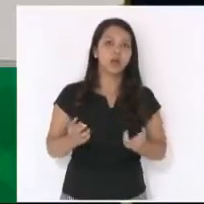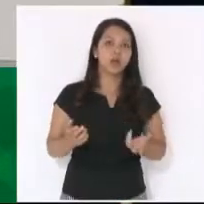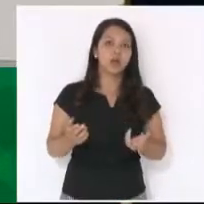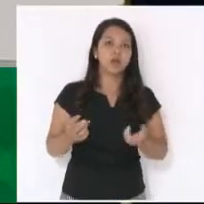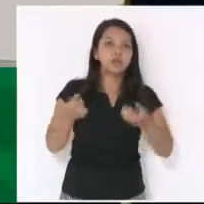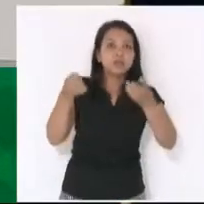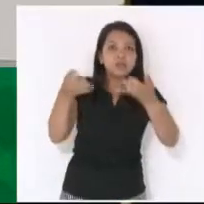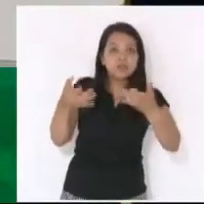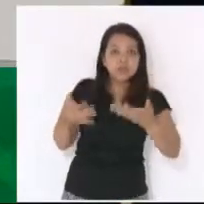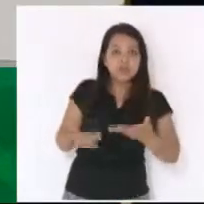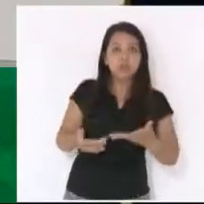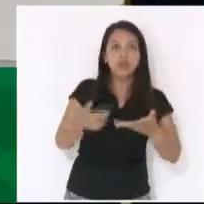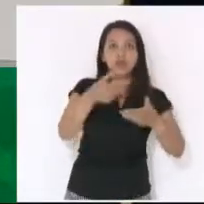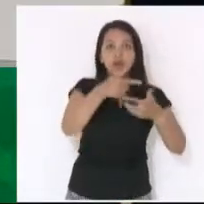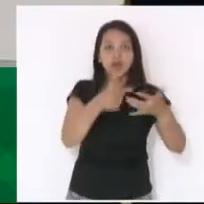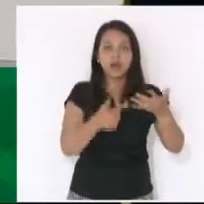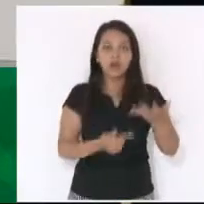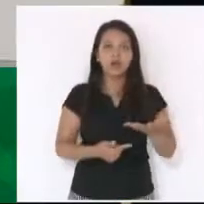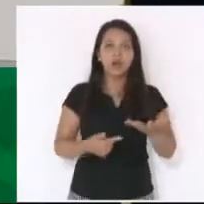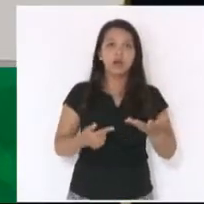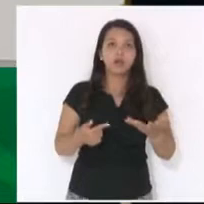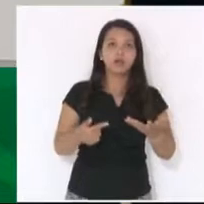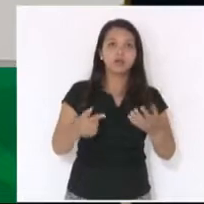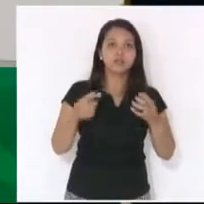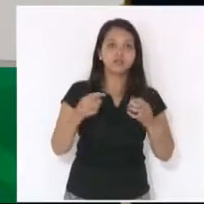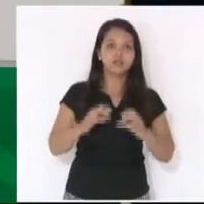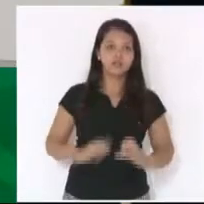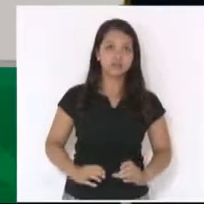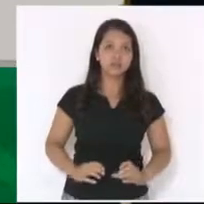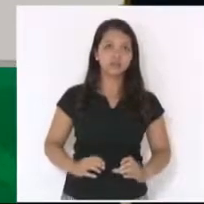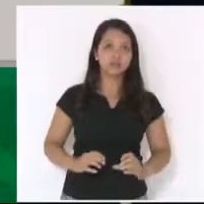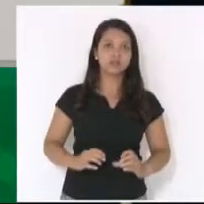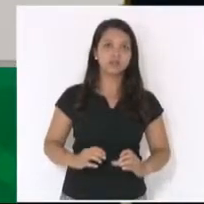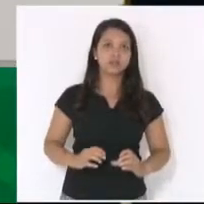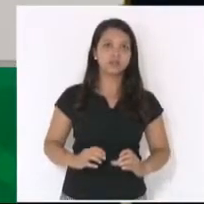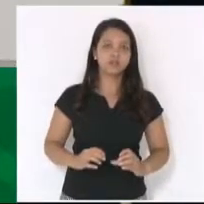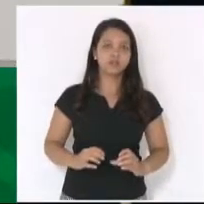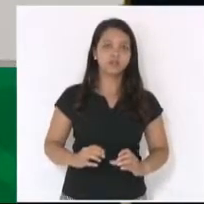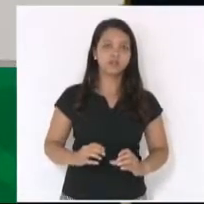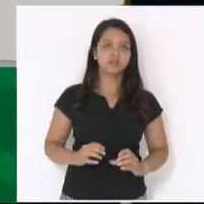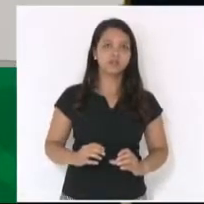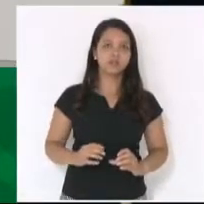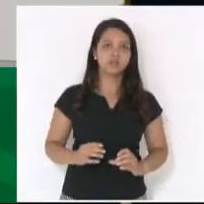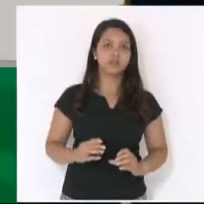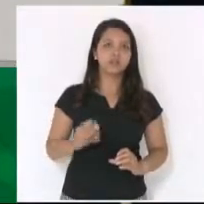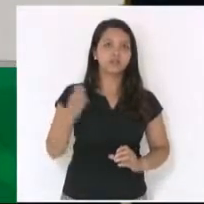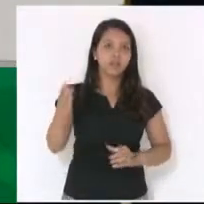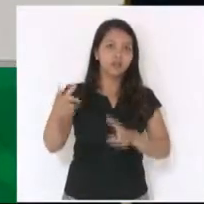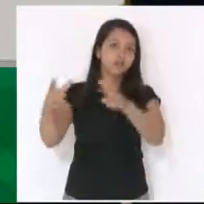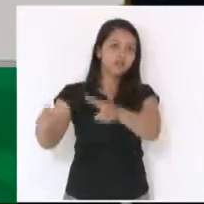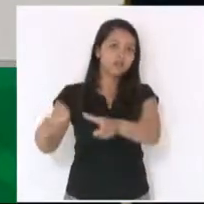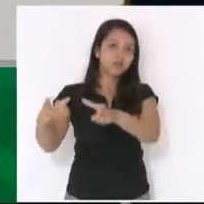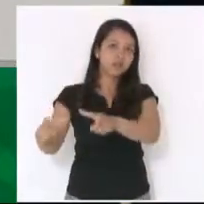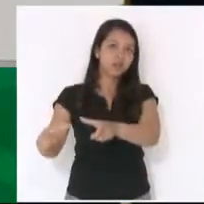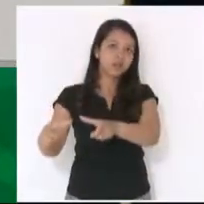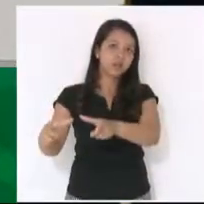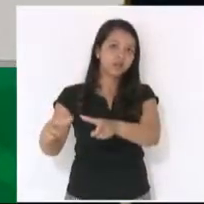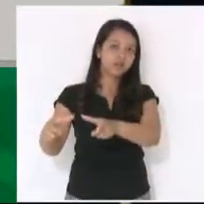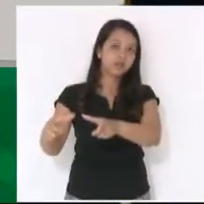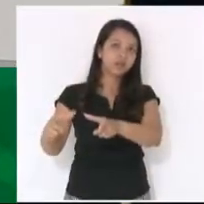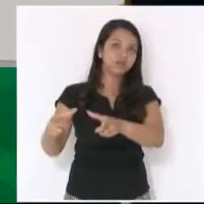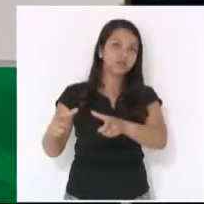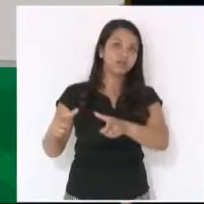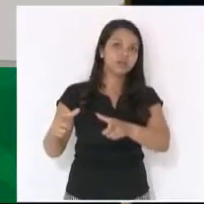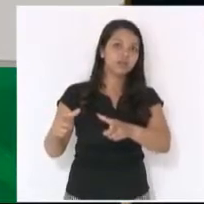detalhes dessa ocorrência para um cidadão lá da região que até se ele disser que